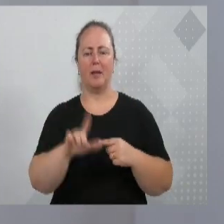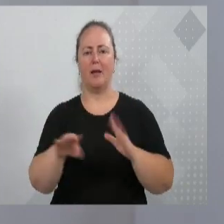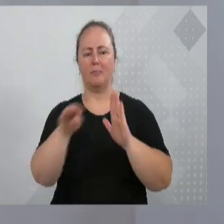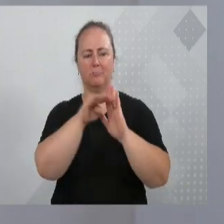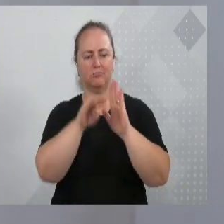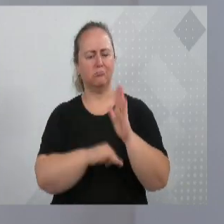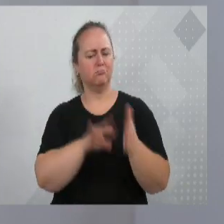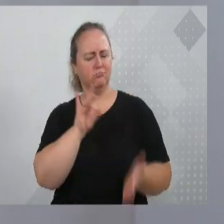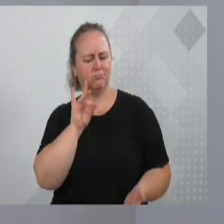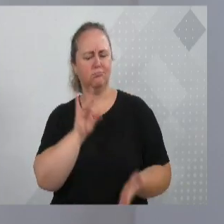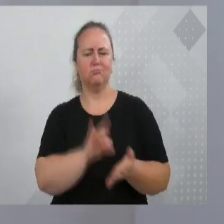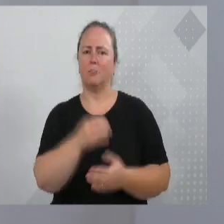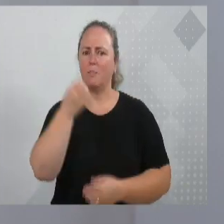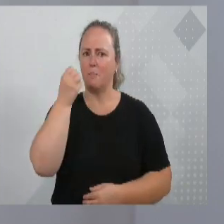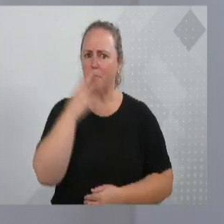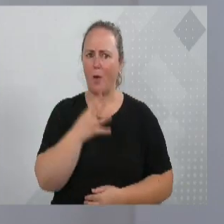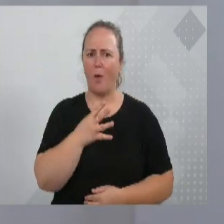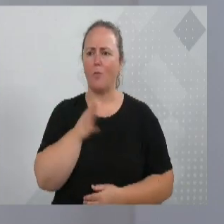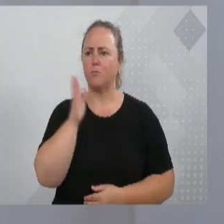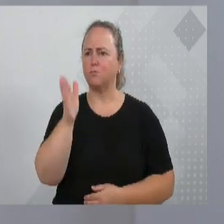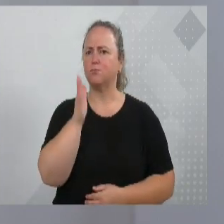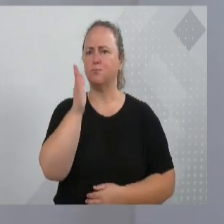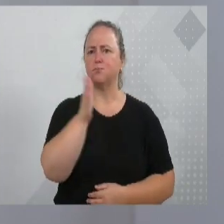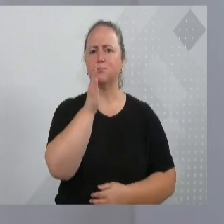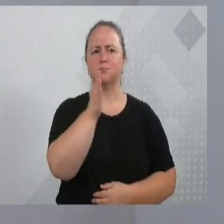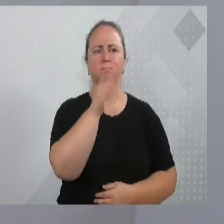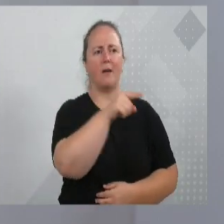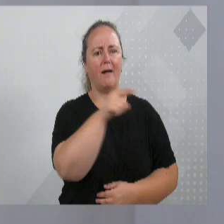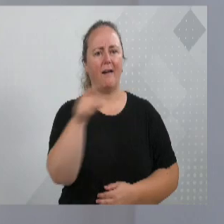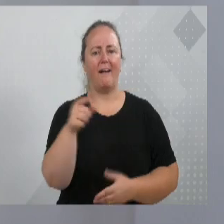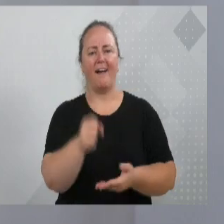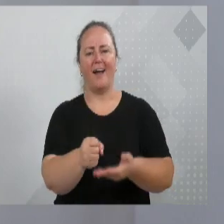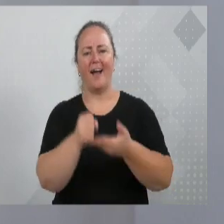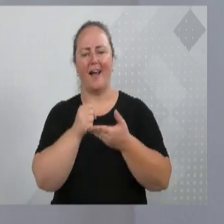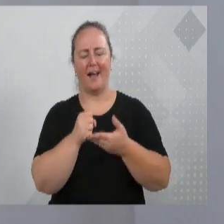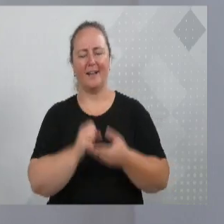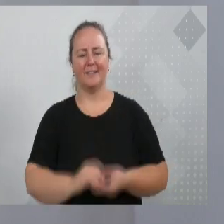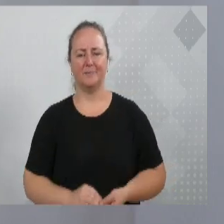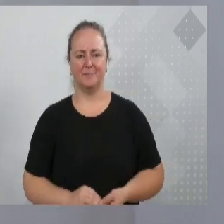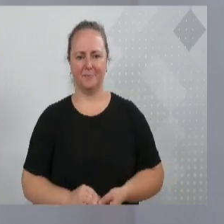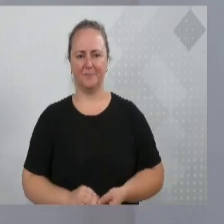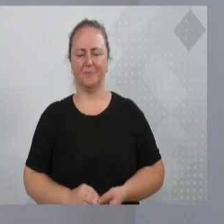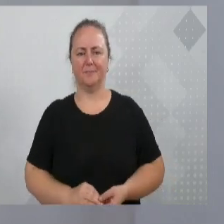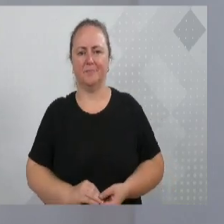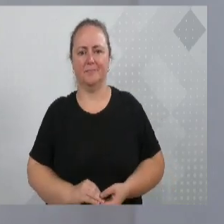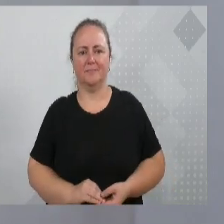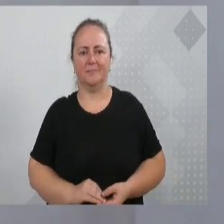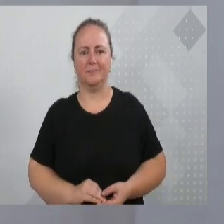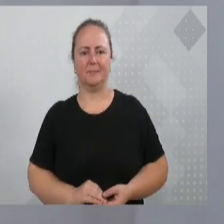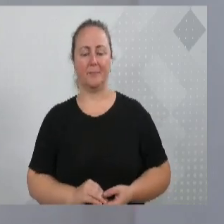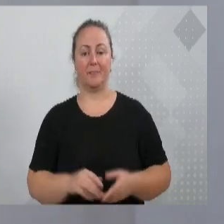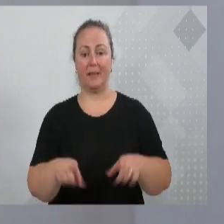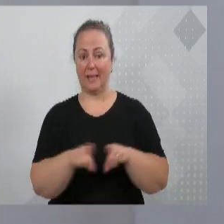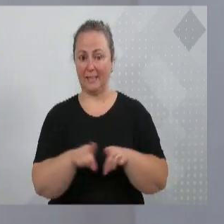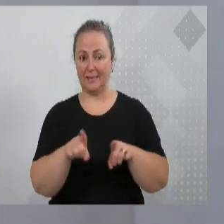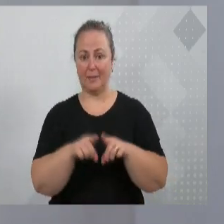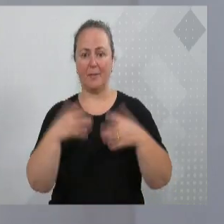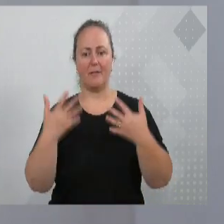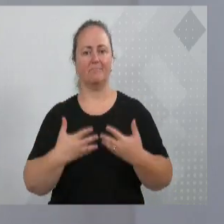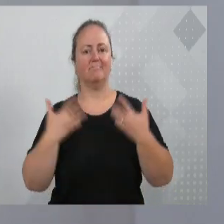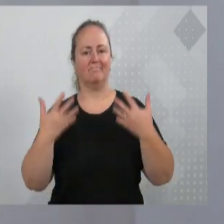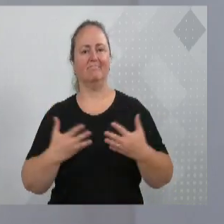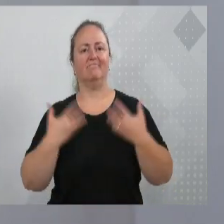efetivo sim e que tem sido implementado com a ajuda e com o apoio de todos quero também destacar com muita alegria que